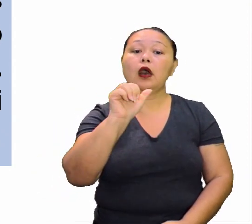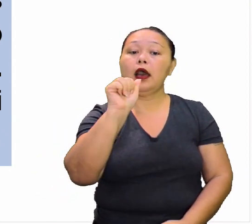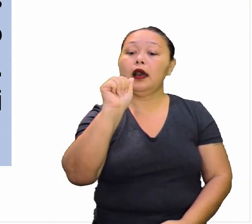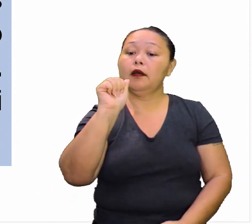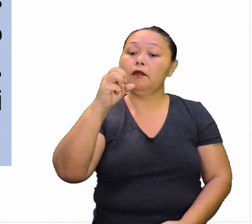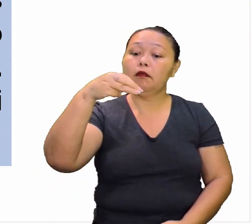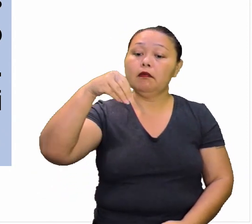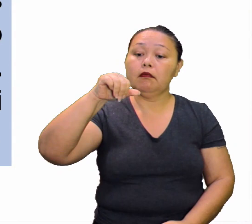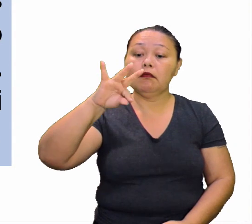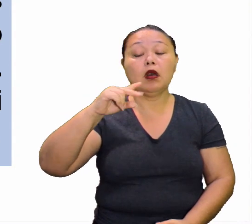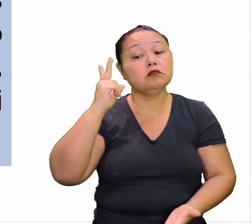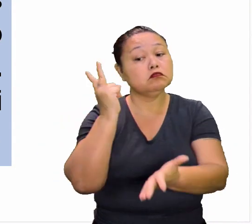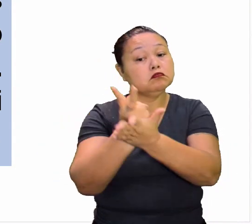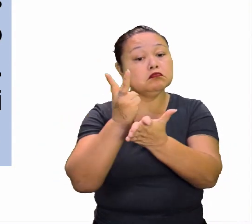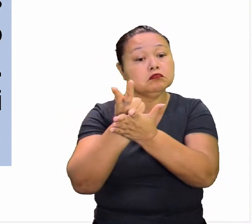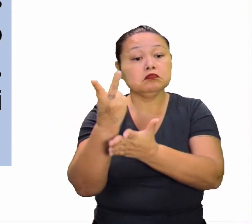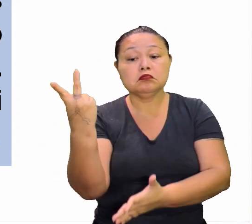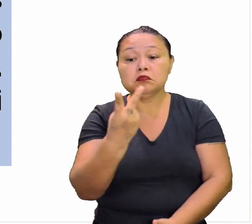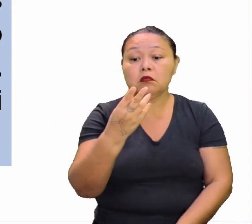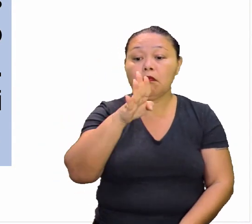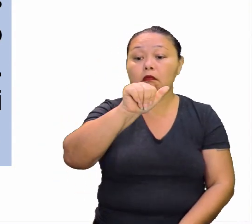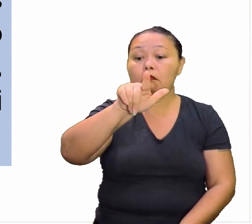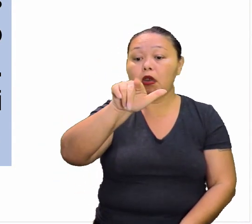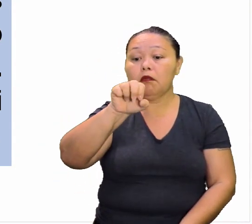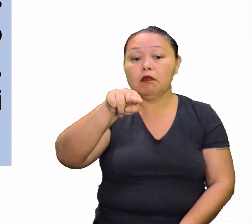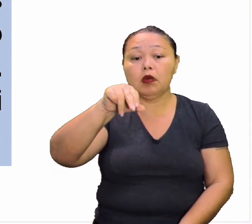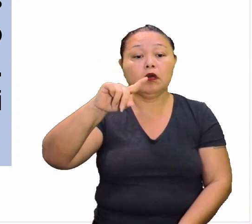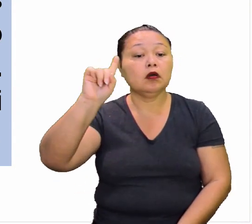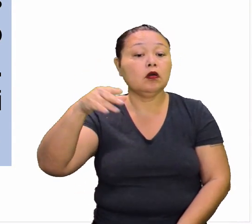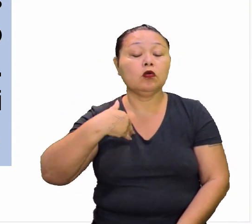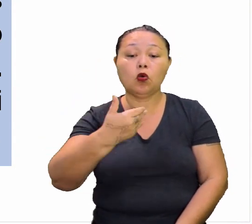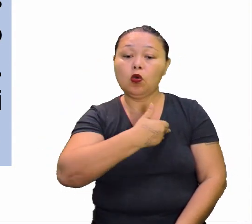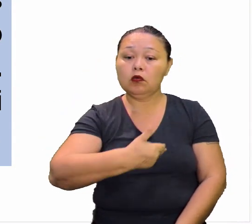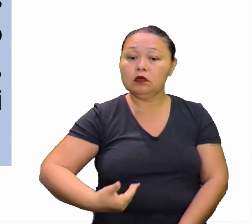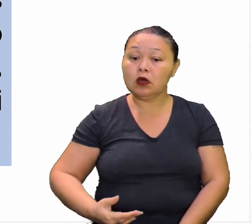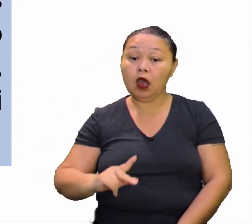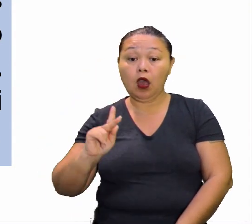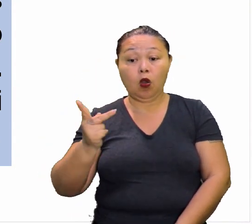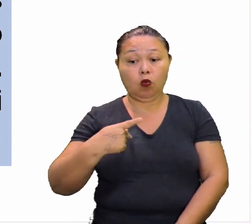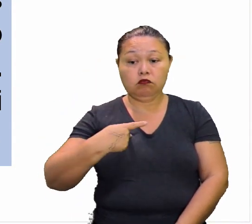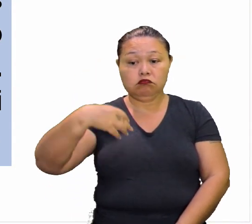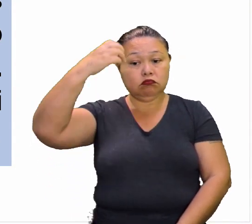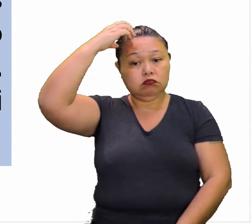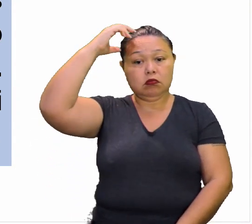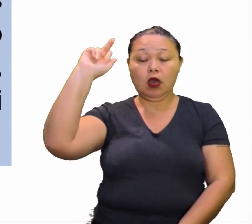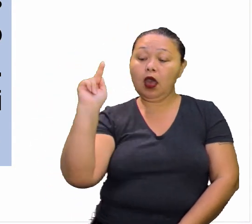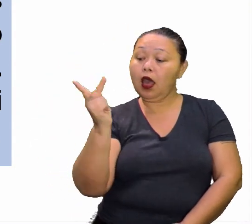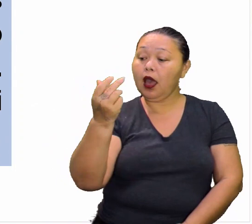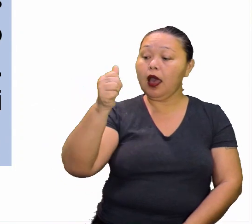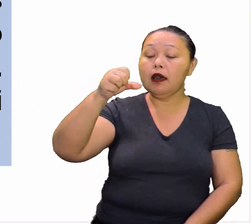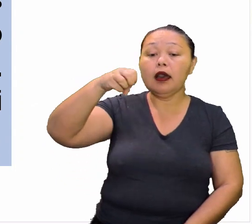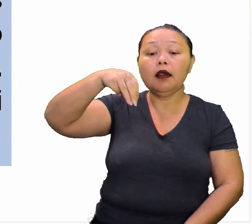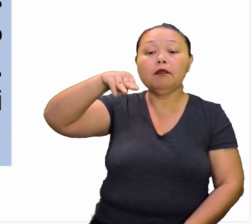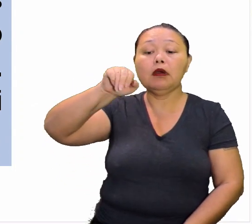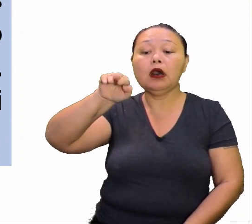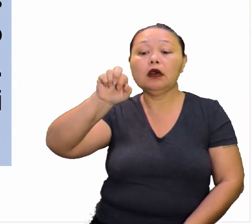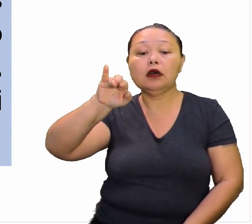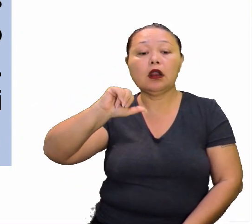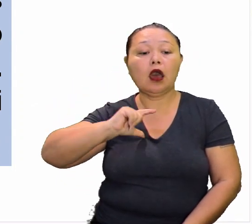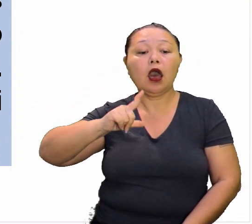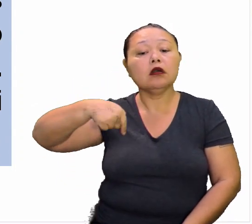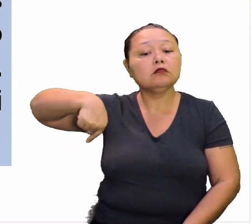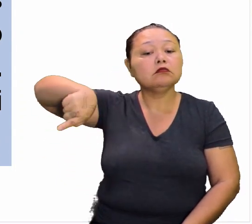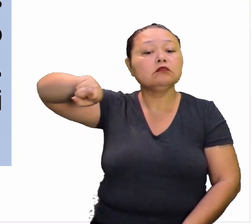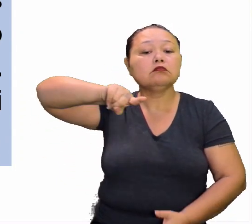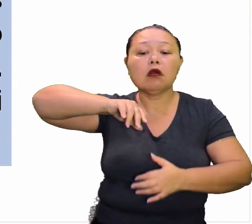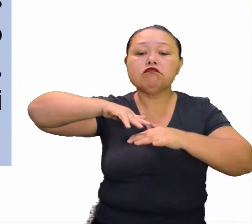amonitas são os mesmos babilônios. Sobre o governo de Hammurabi, eles irão